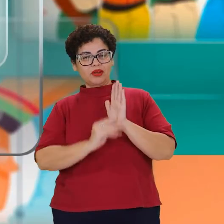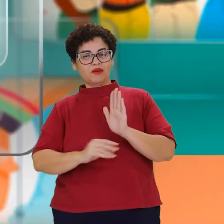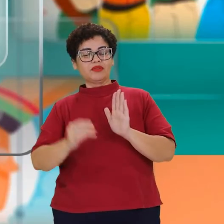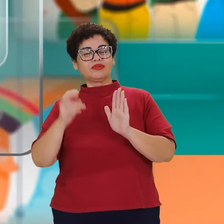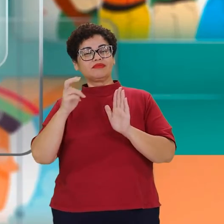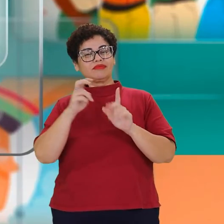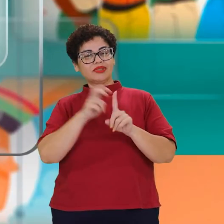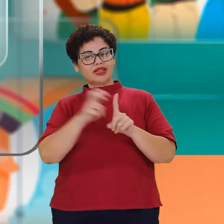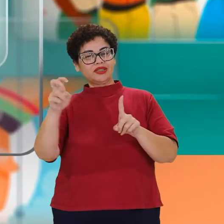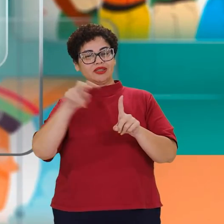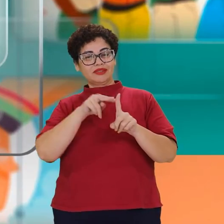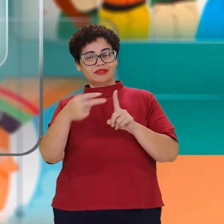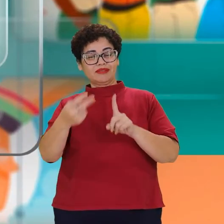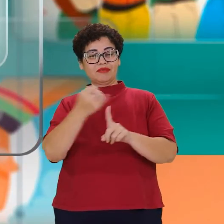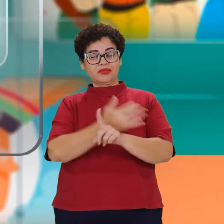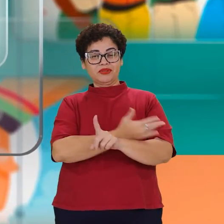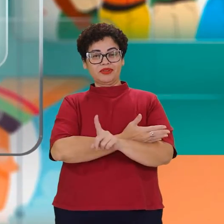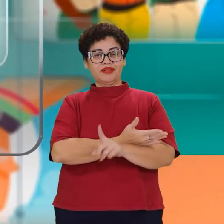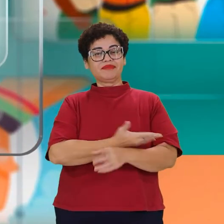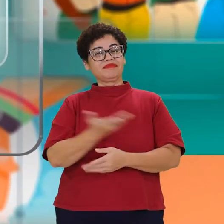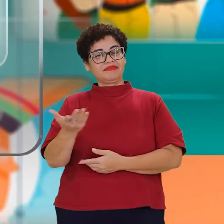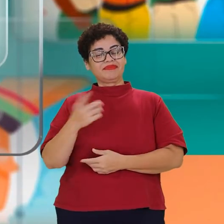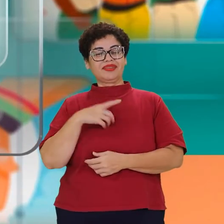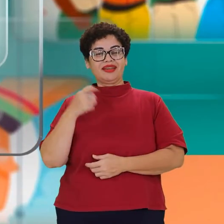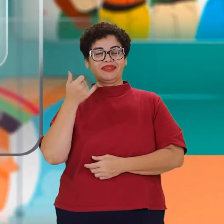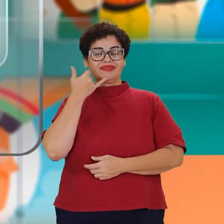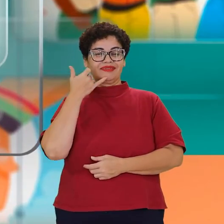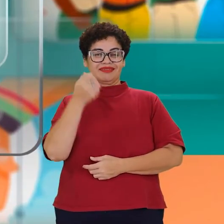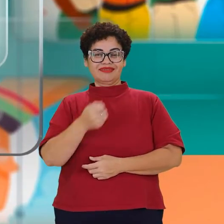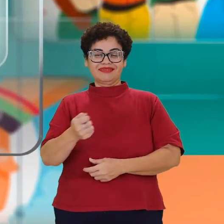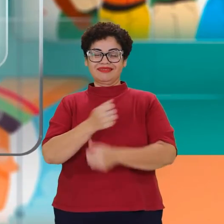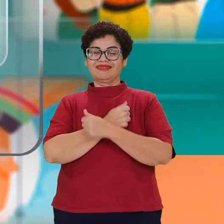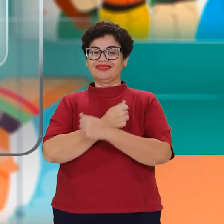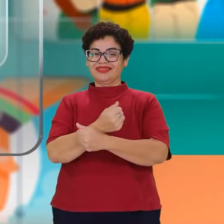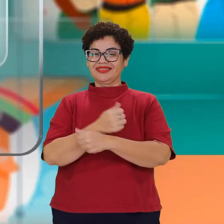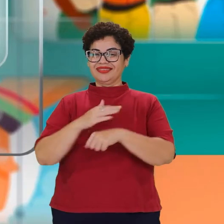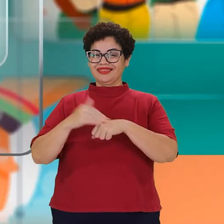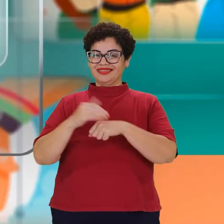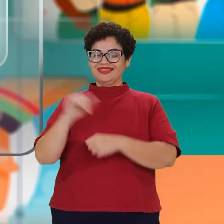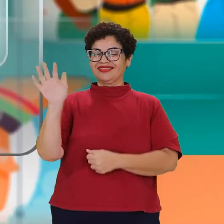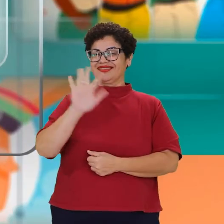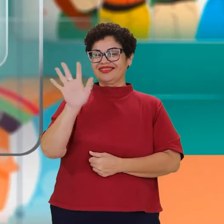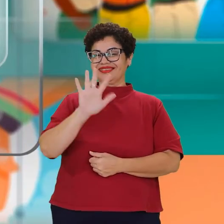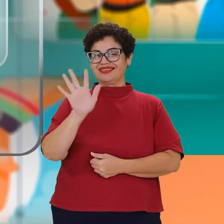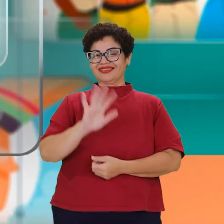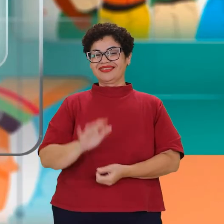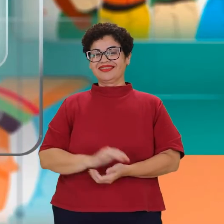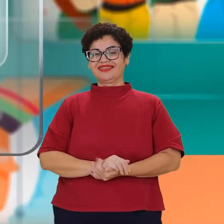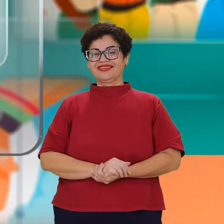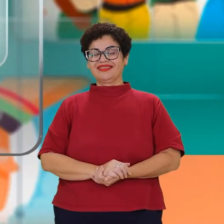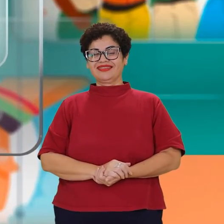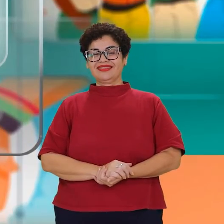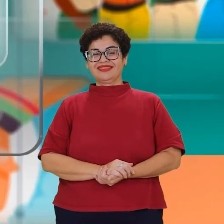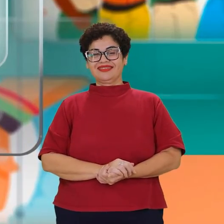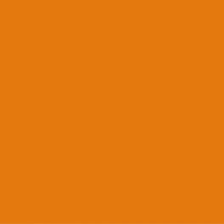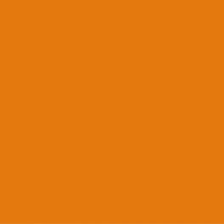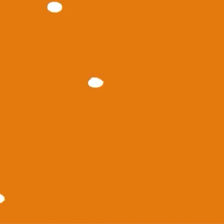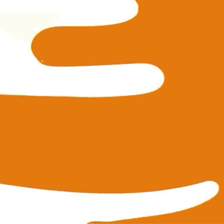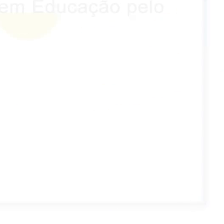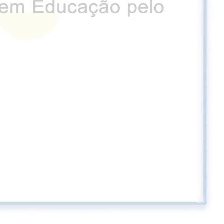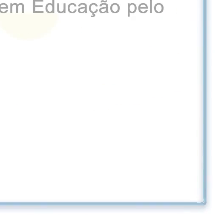mais conteúdos sobre inteligência socioemocional. Segue o QR Code. Um abraço carinhoso e até mais!